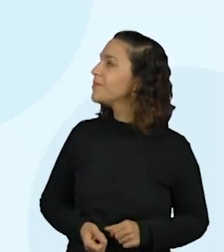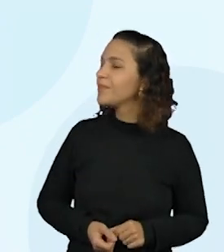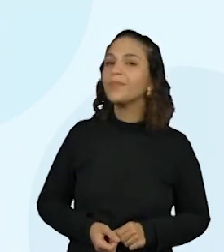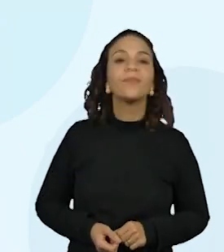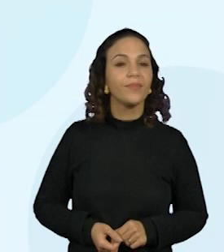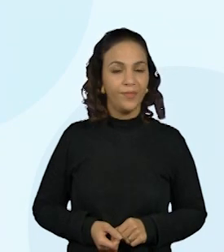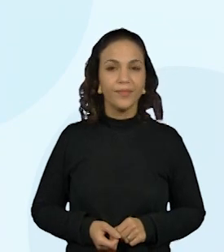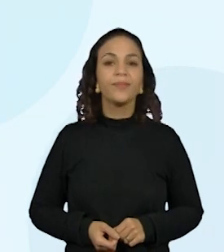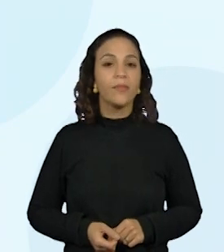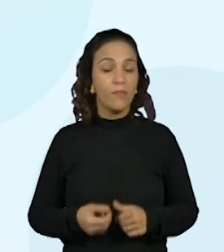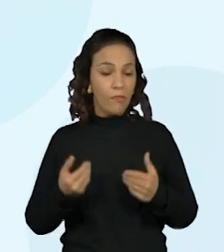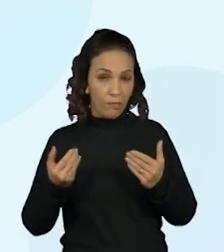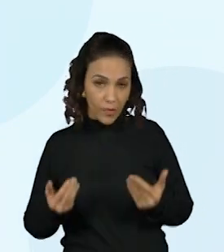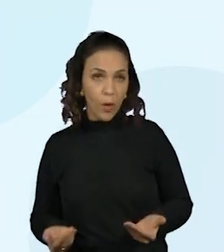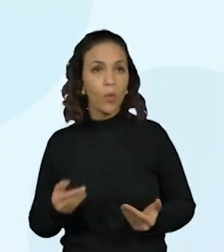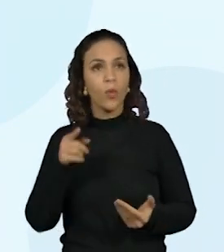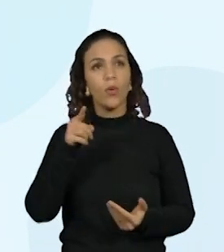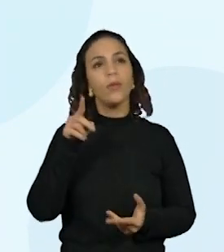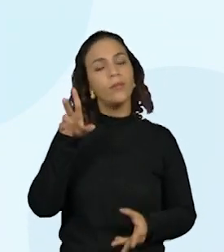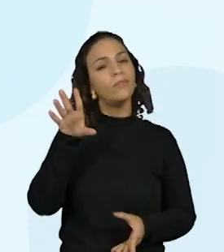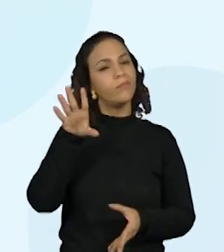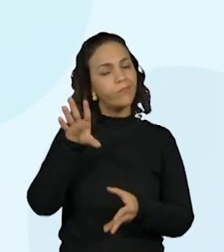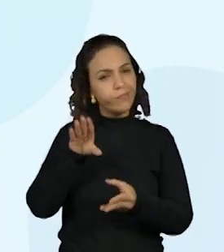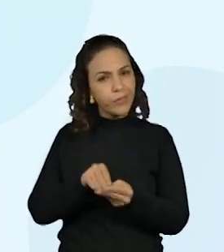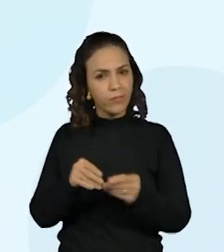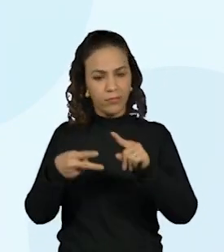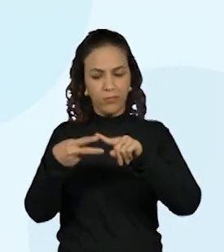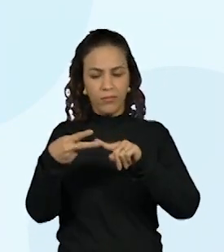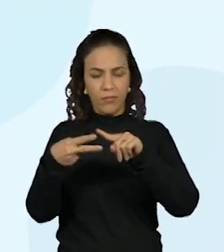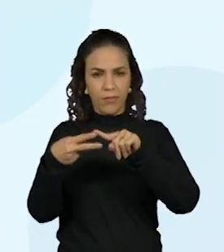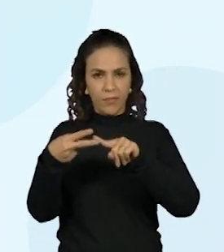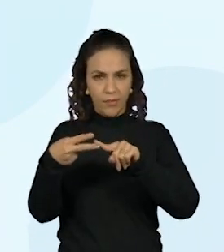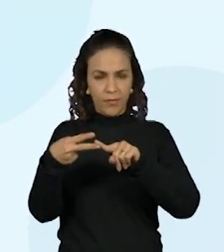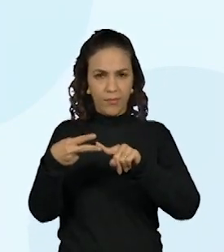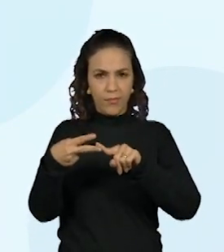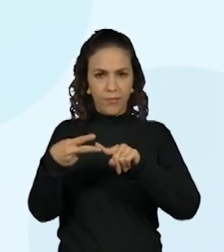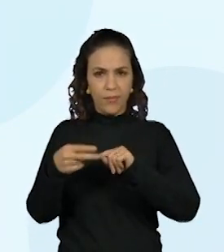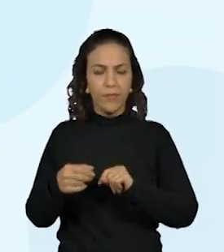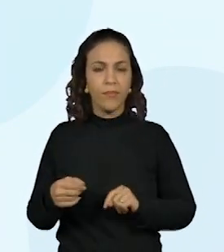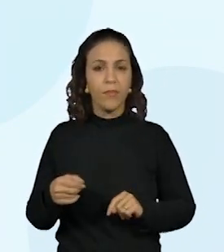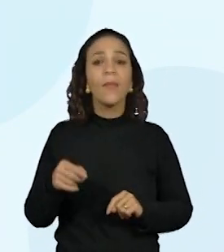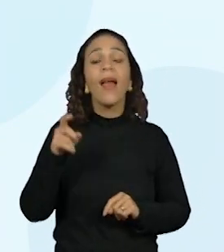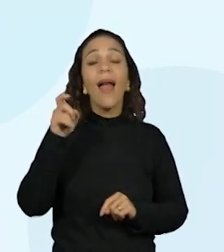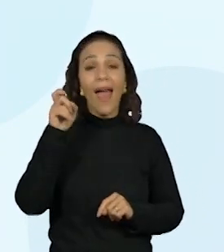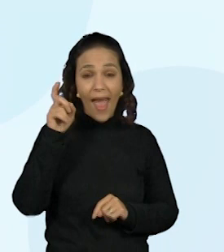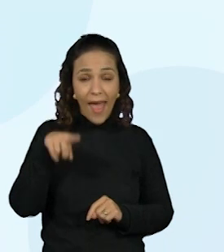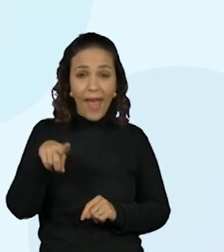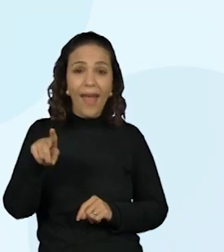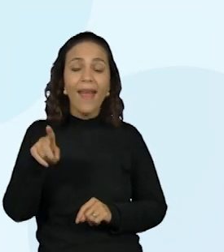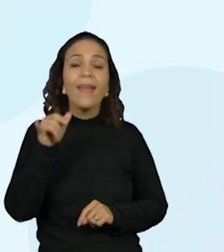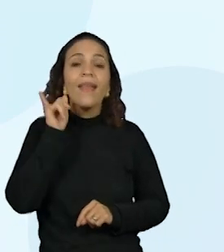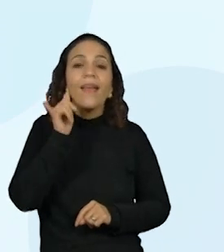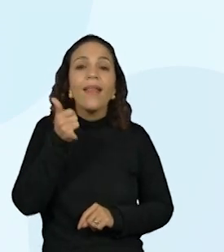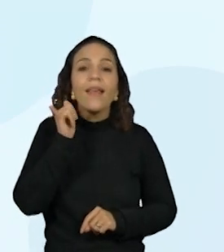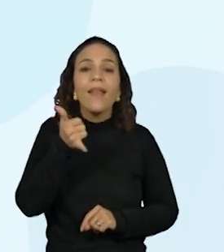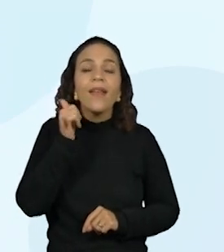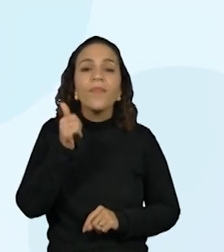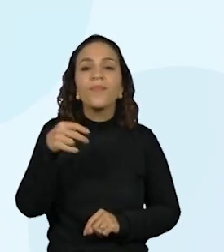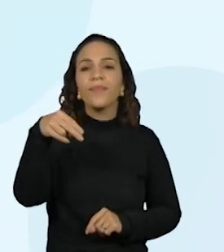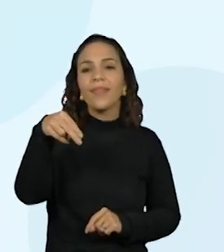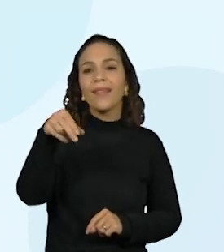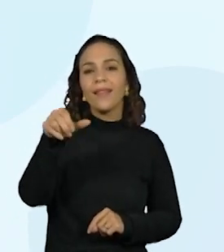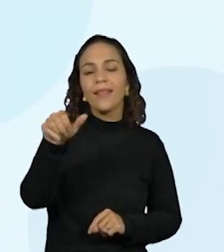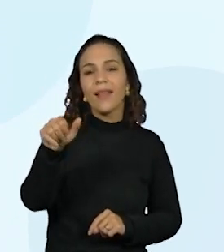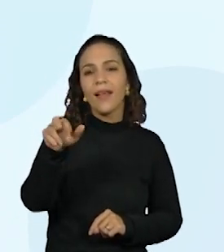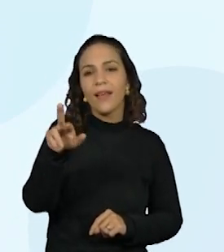de acordo com o que observamos na notícia dos animais, é um texto narrativo e